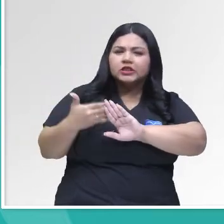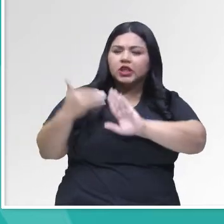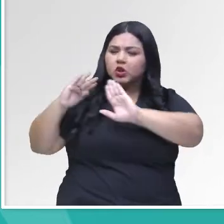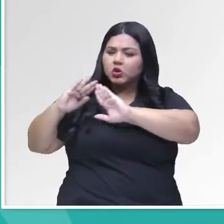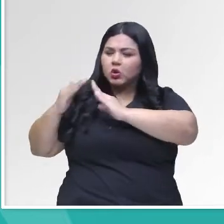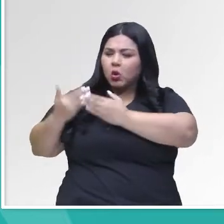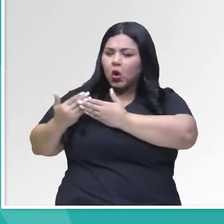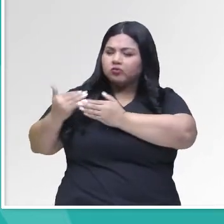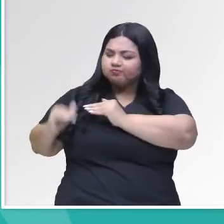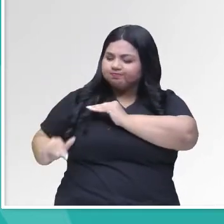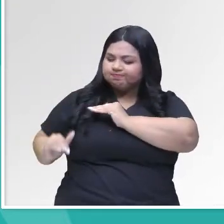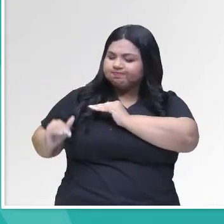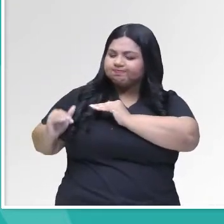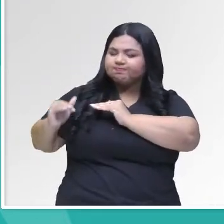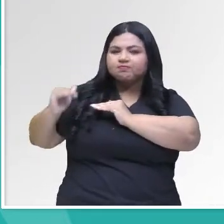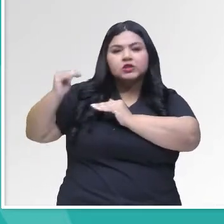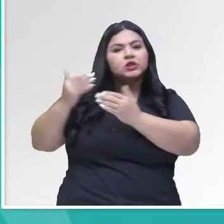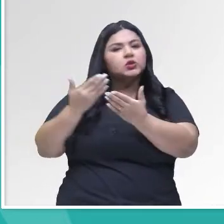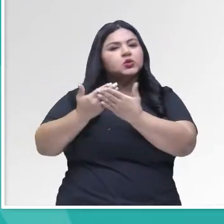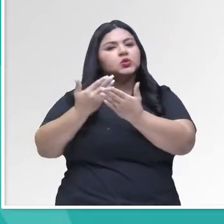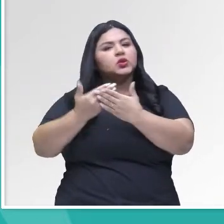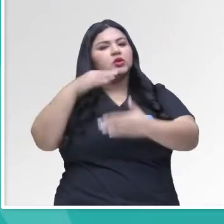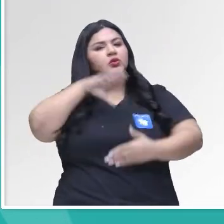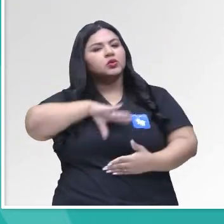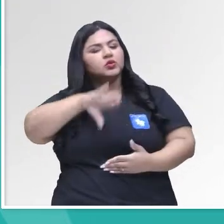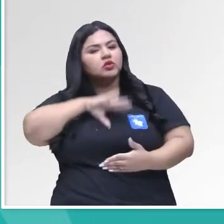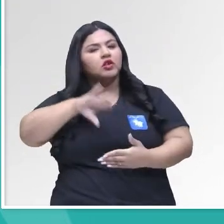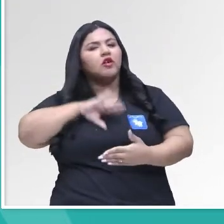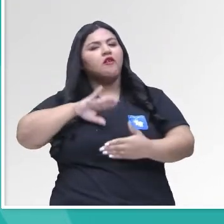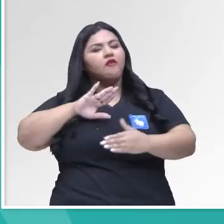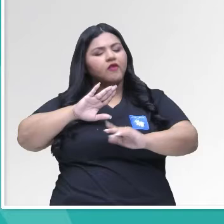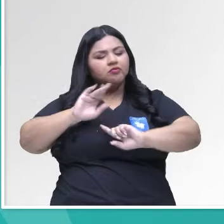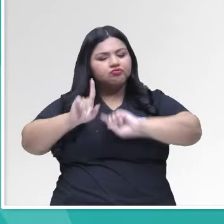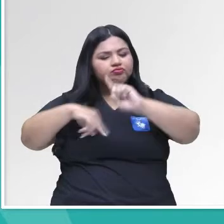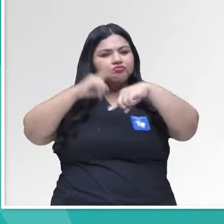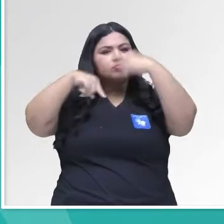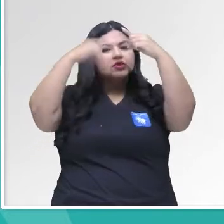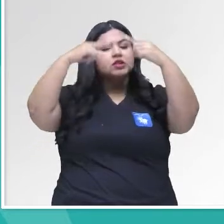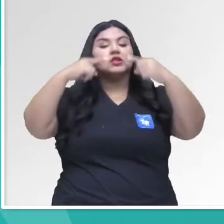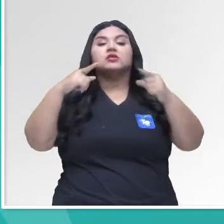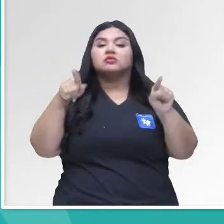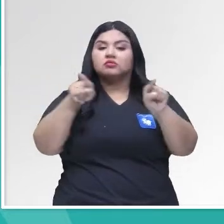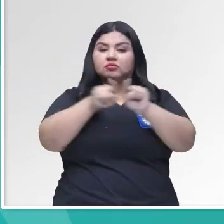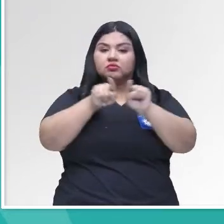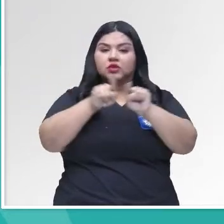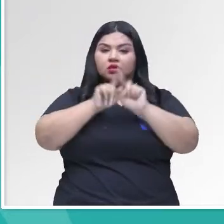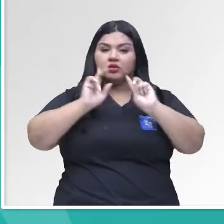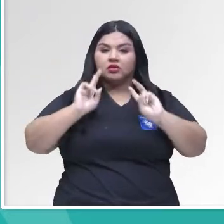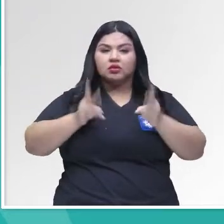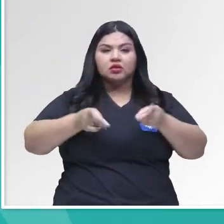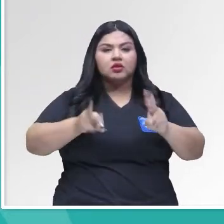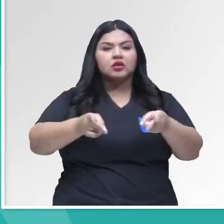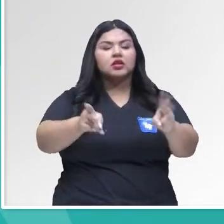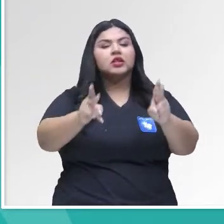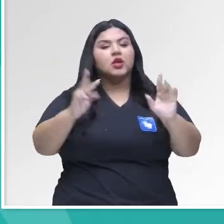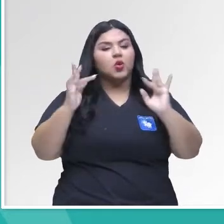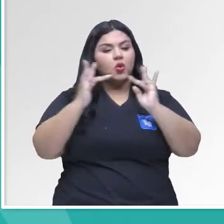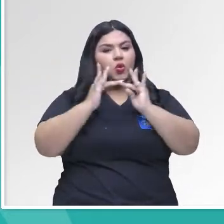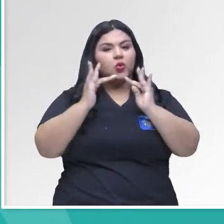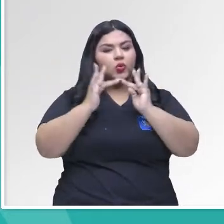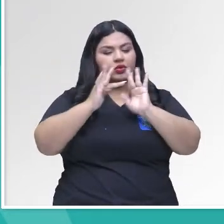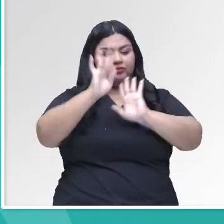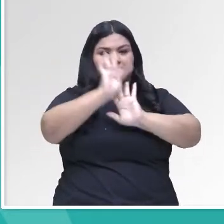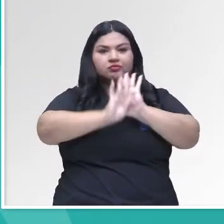vem estudando a língua portuguesa, vem aperfeiçoando e constantemente está tendo contato com